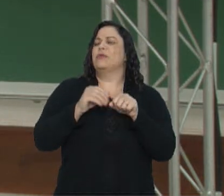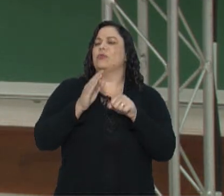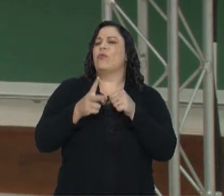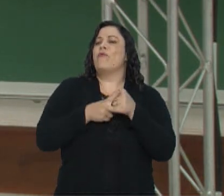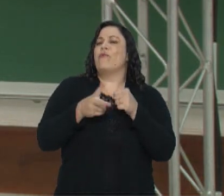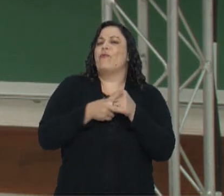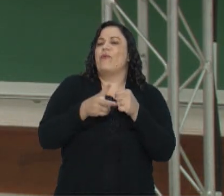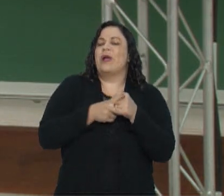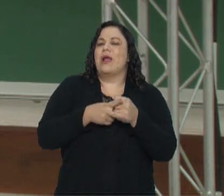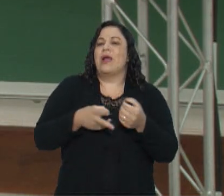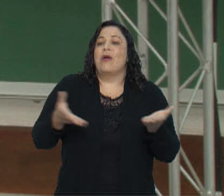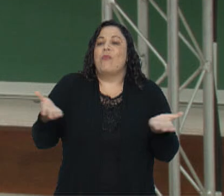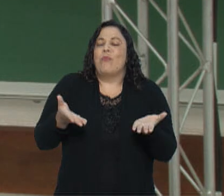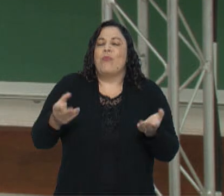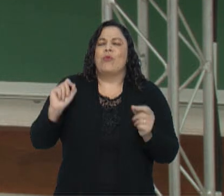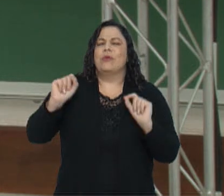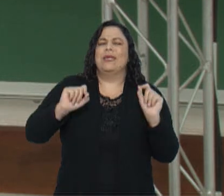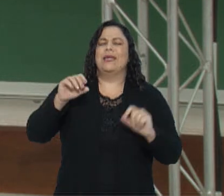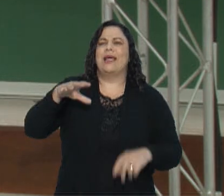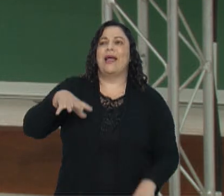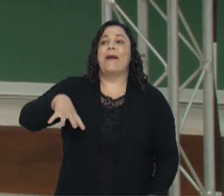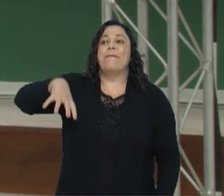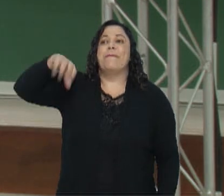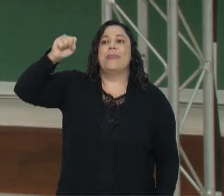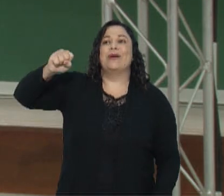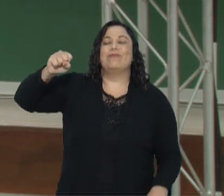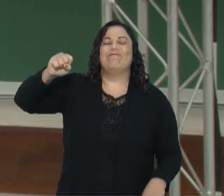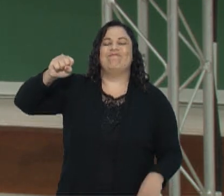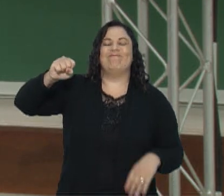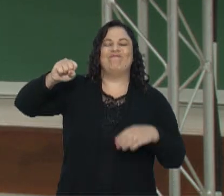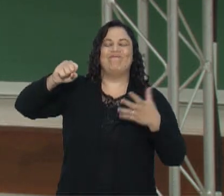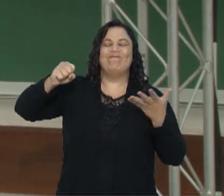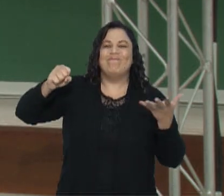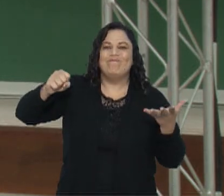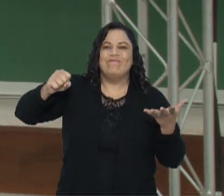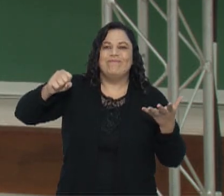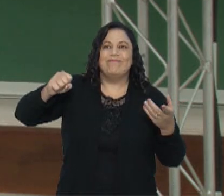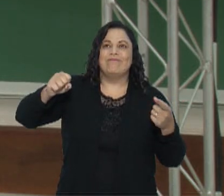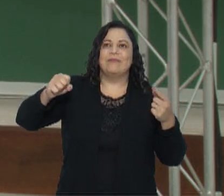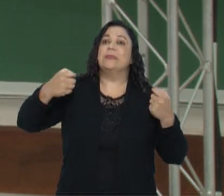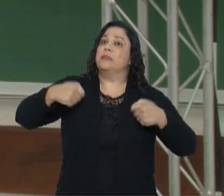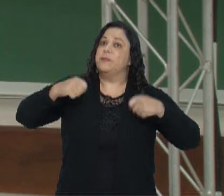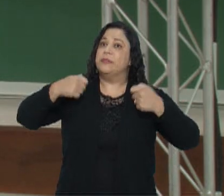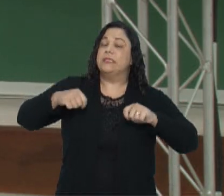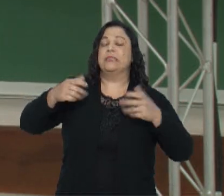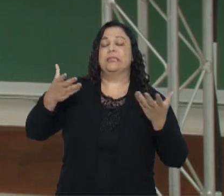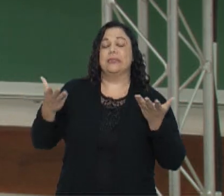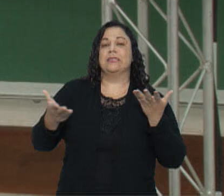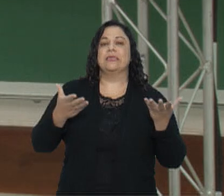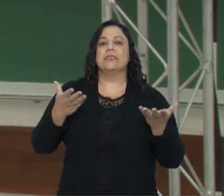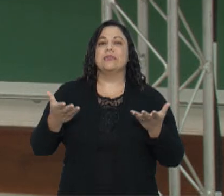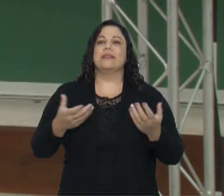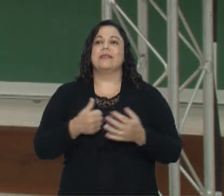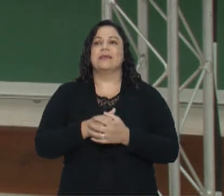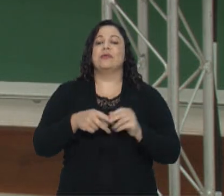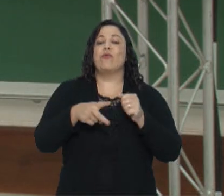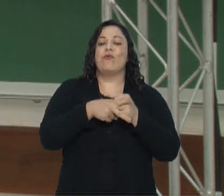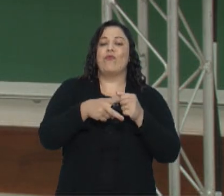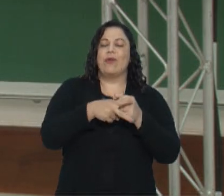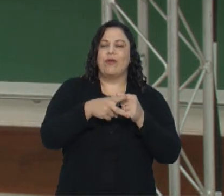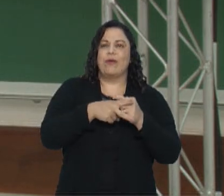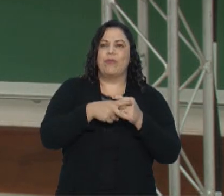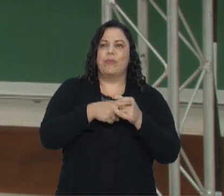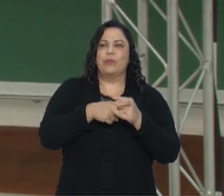né? Apagou, que tempo. É preciso buscar isso. O nosso verbo é